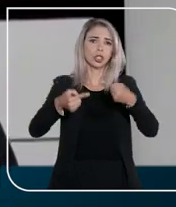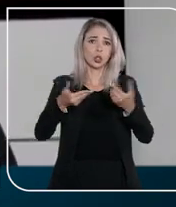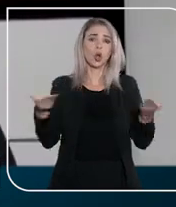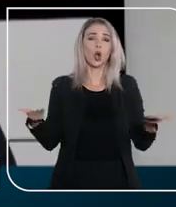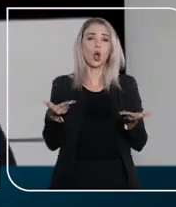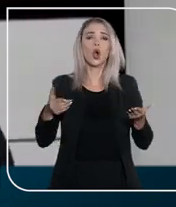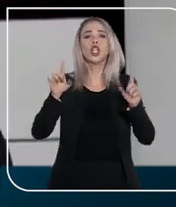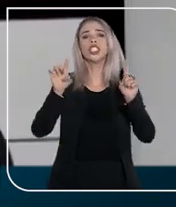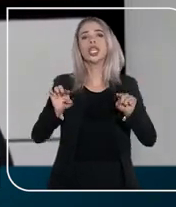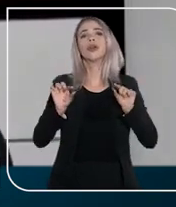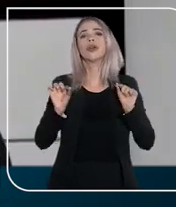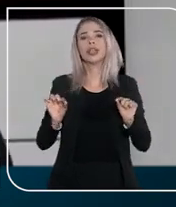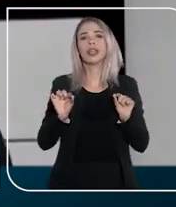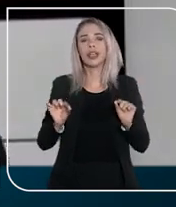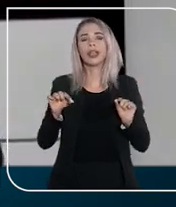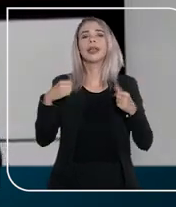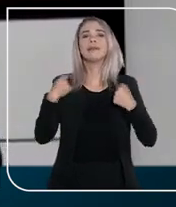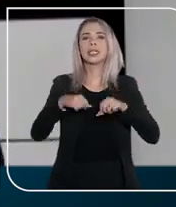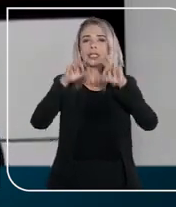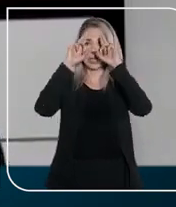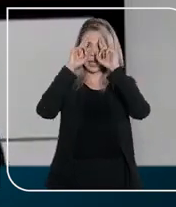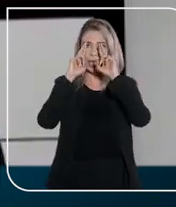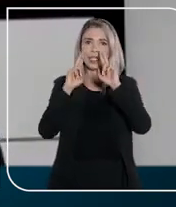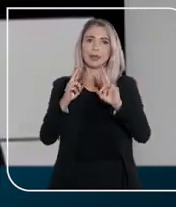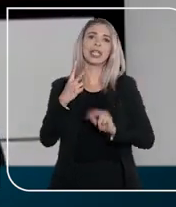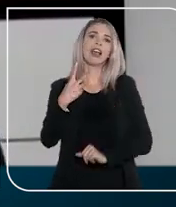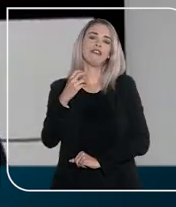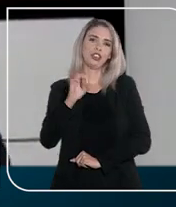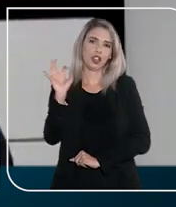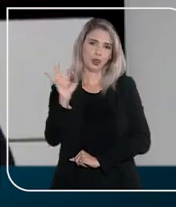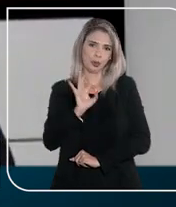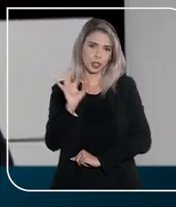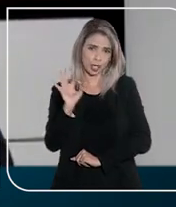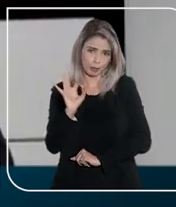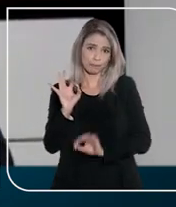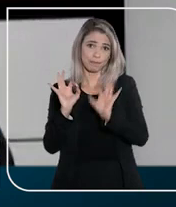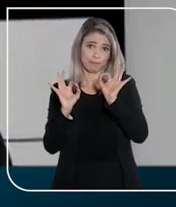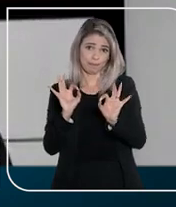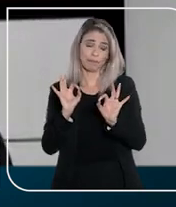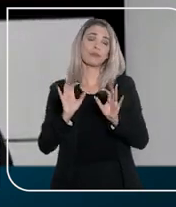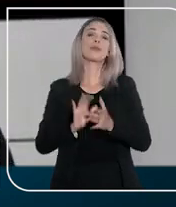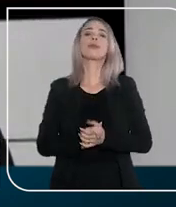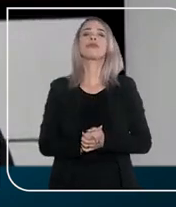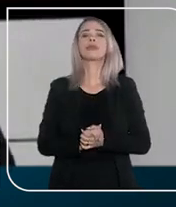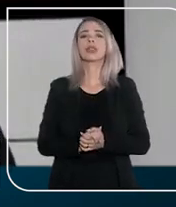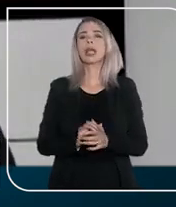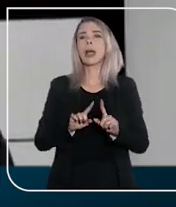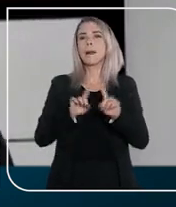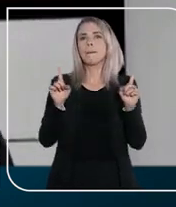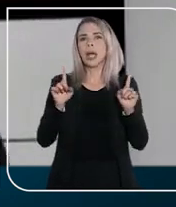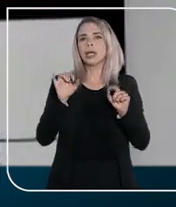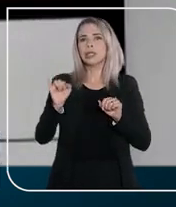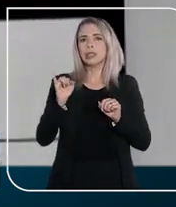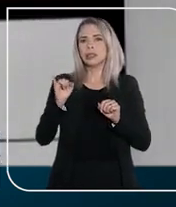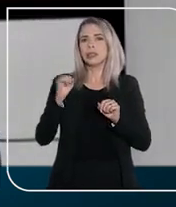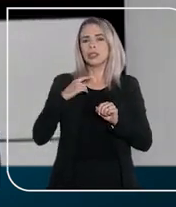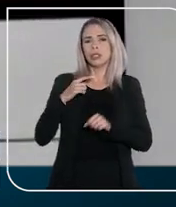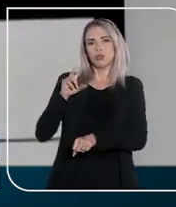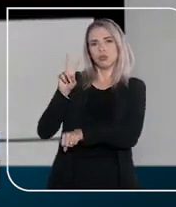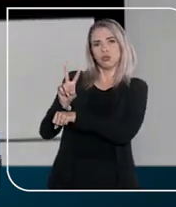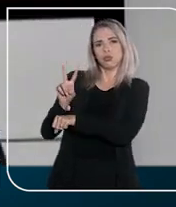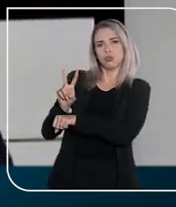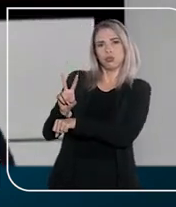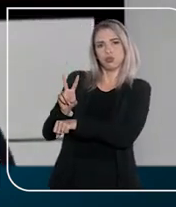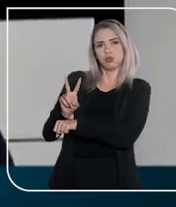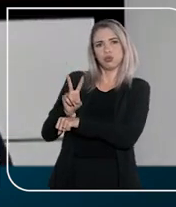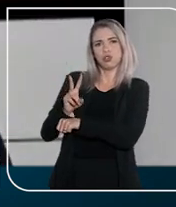conversa, nós temos que respeitar um percentual de 20% dessas vagas. Agora, veja, quando a gente fala em reservar um percentual de